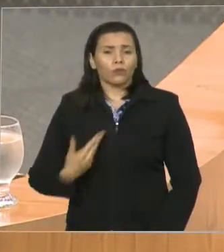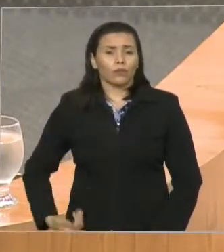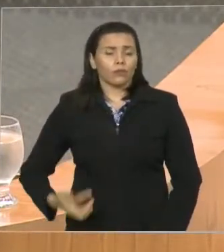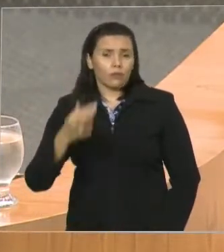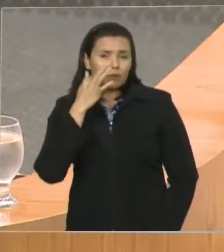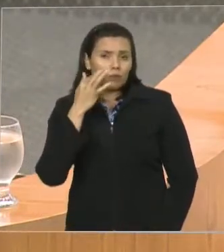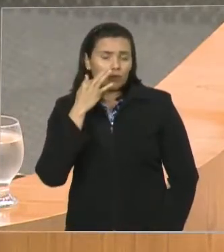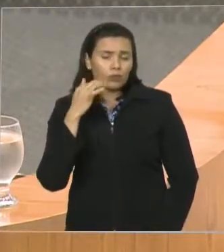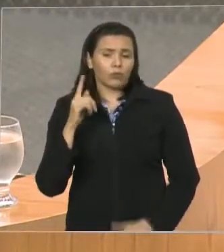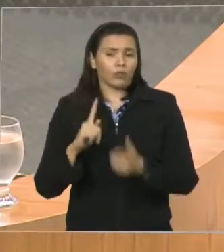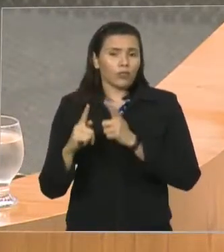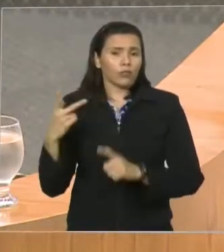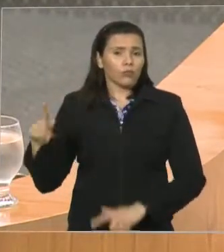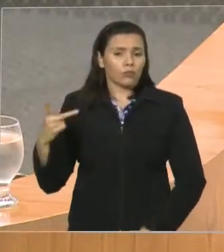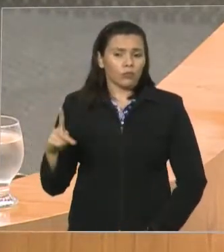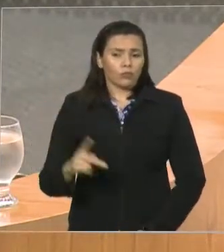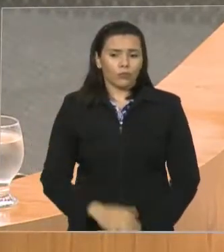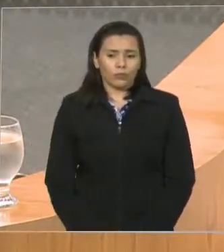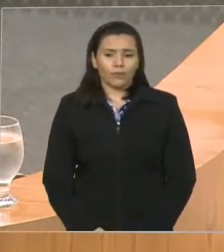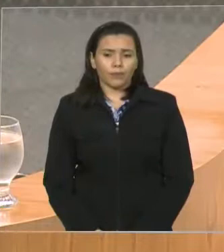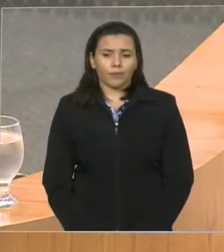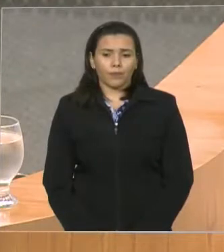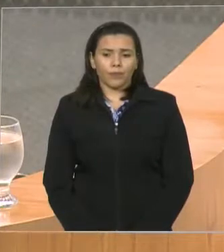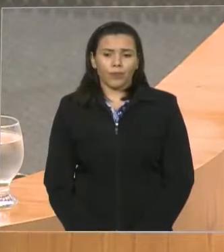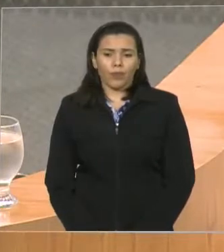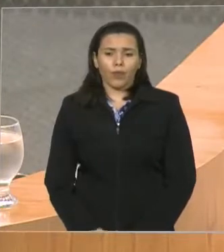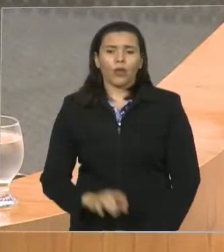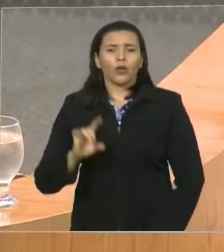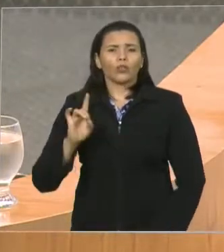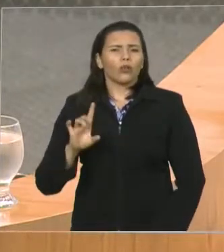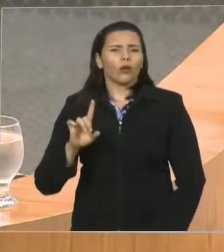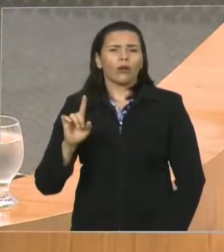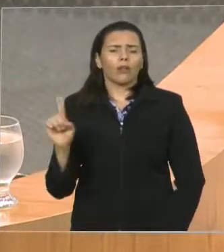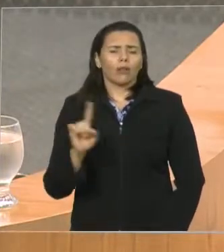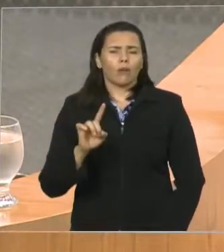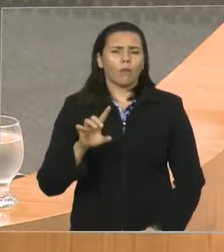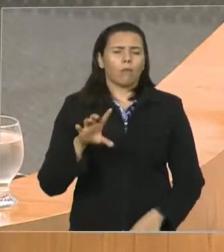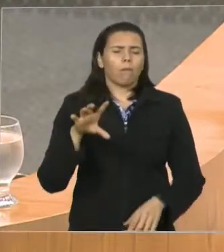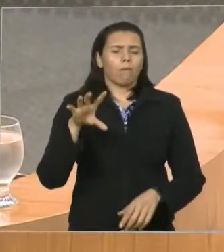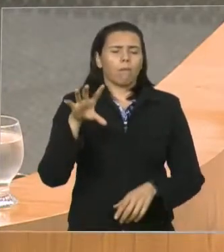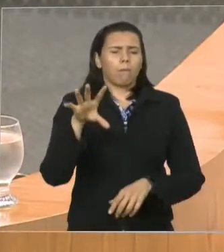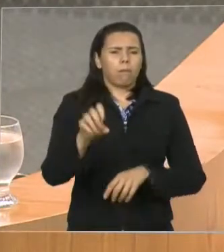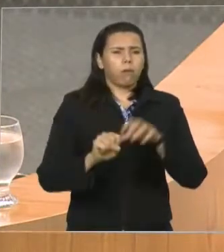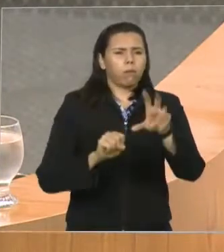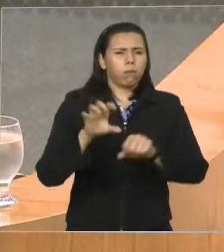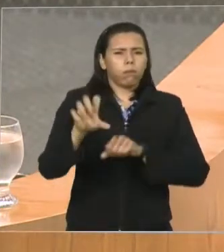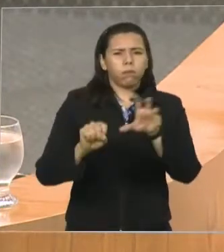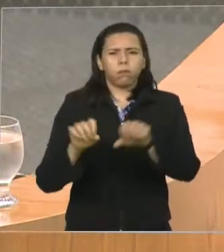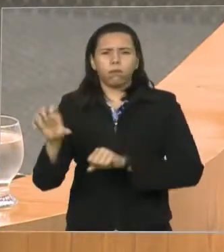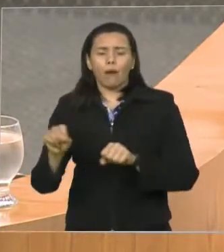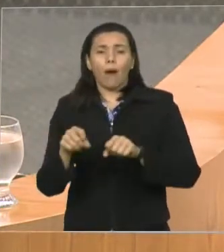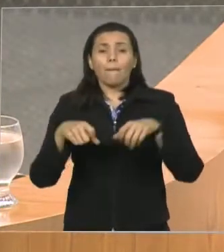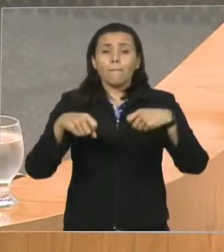Dino, só não tomou mais motos e mais carros e só não